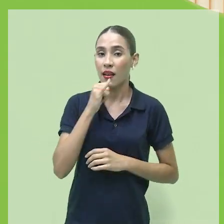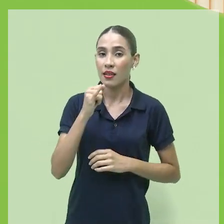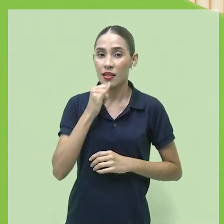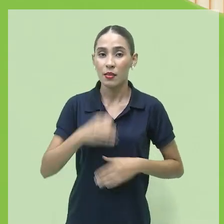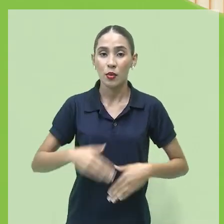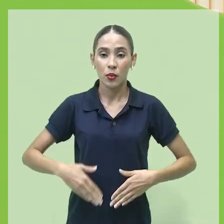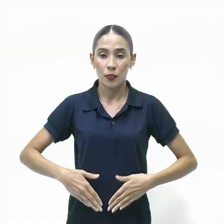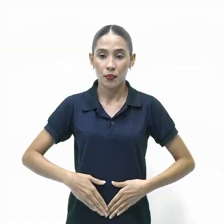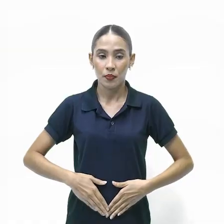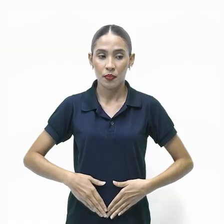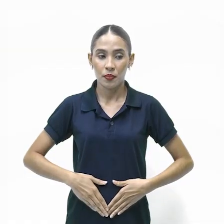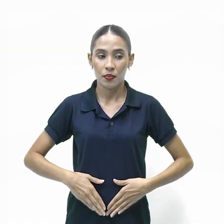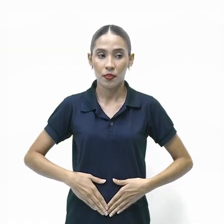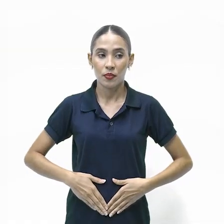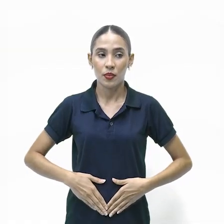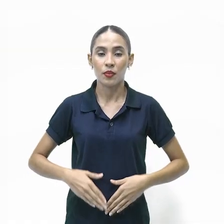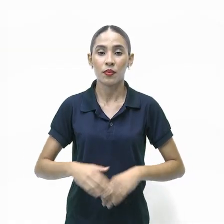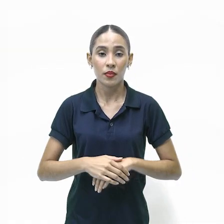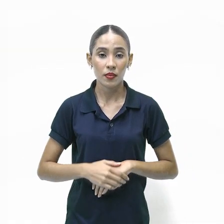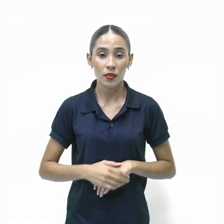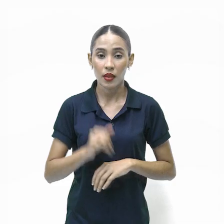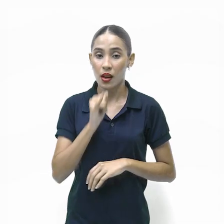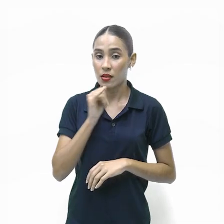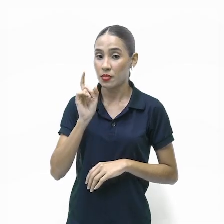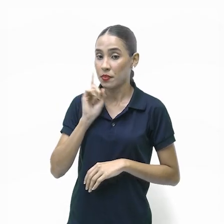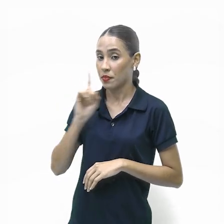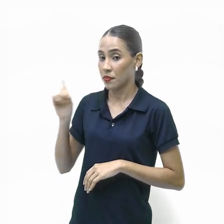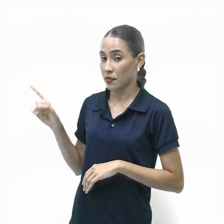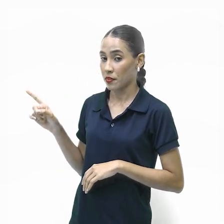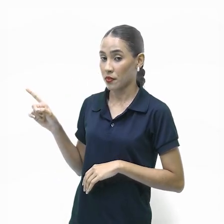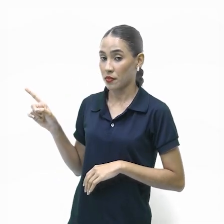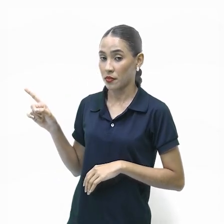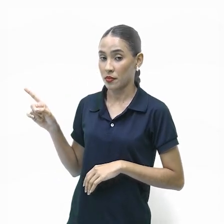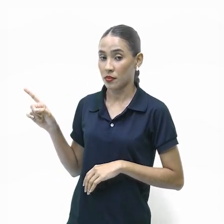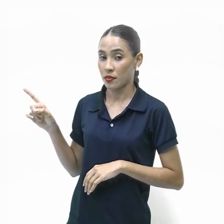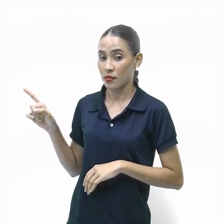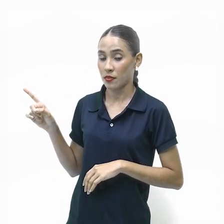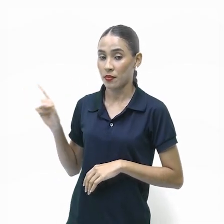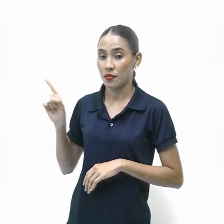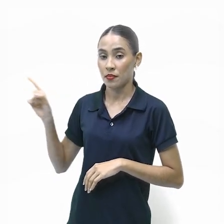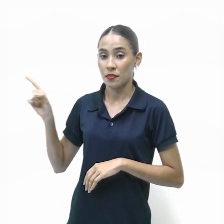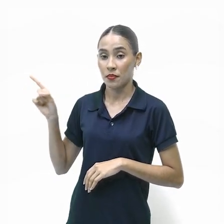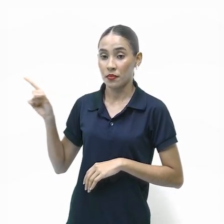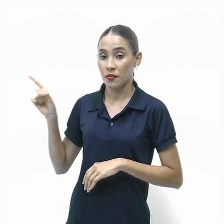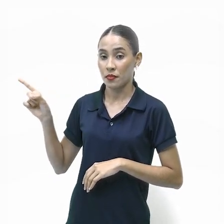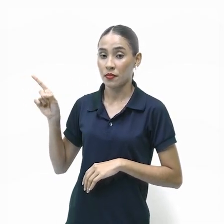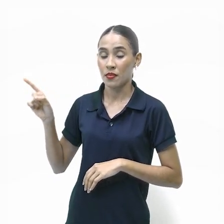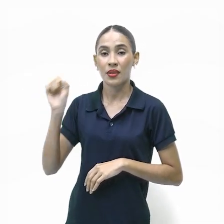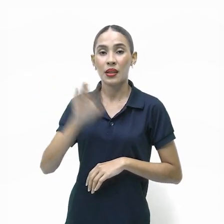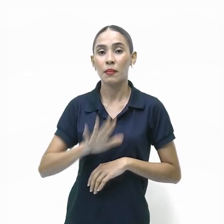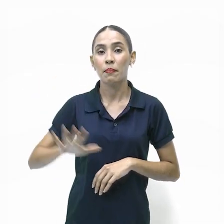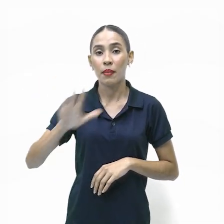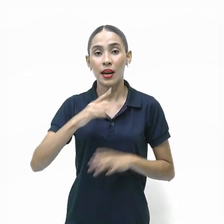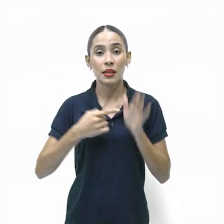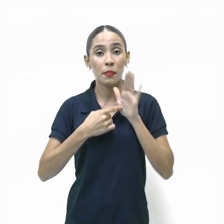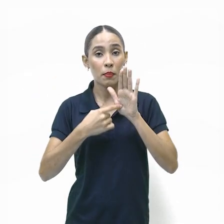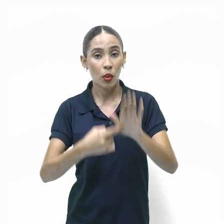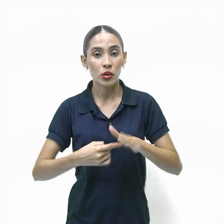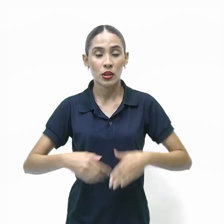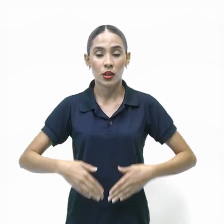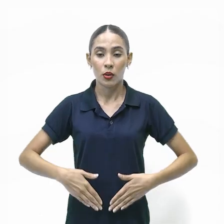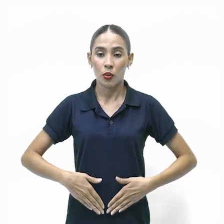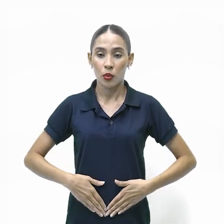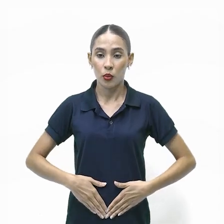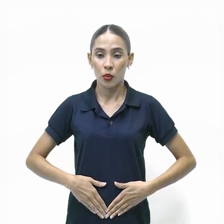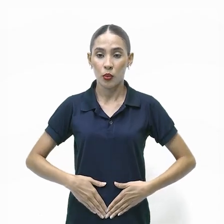do colo do útero. Olha só, a gente tem aí essa representação, né, essa imagem que mostra para a gente o útero